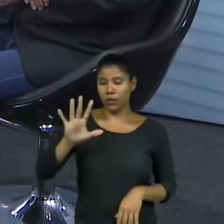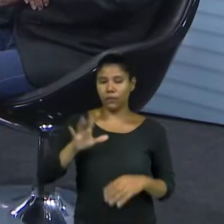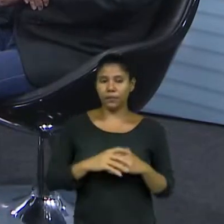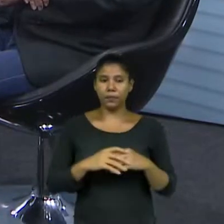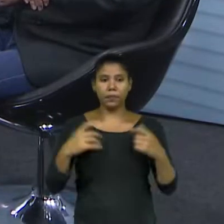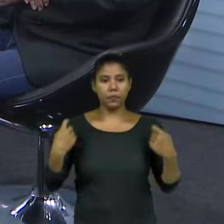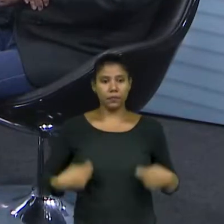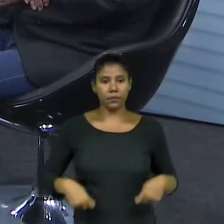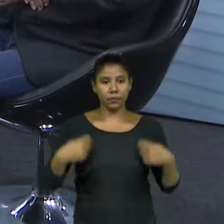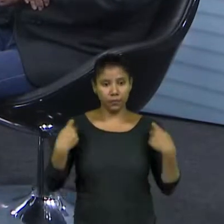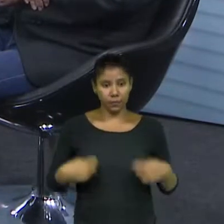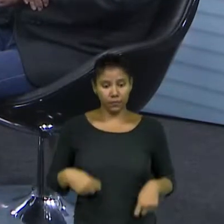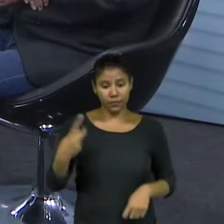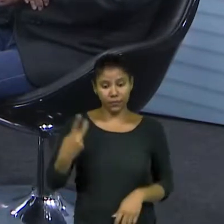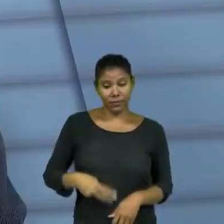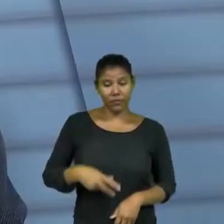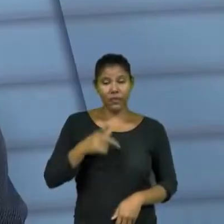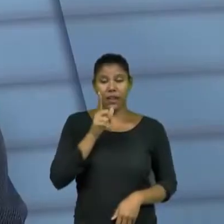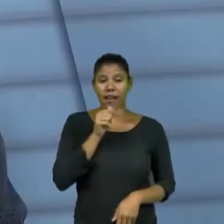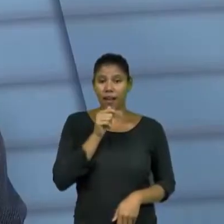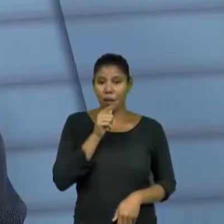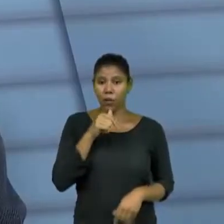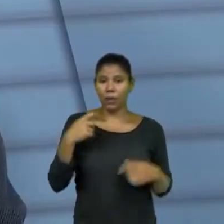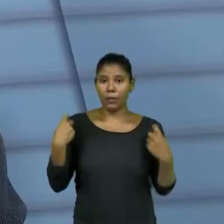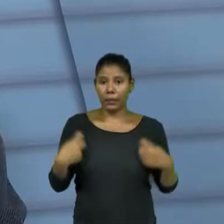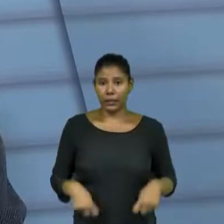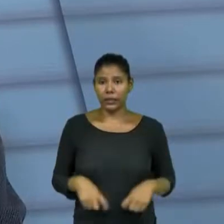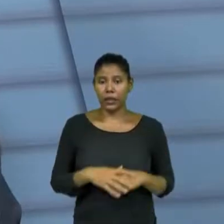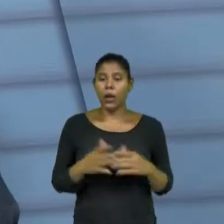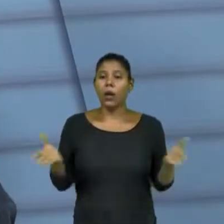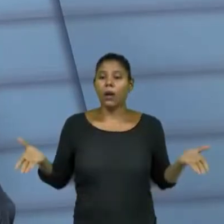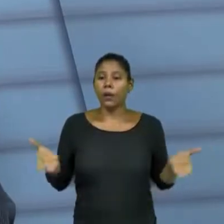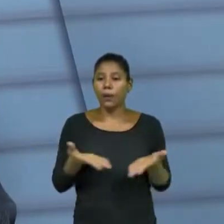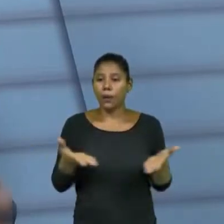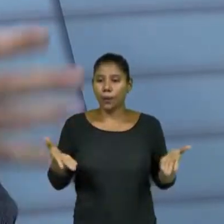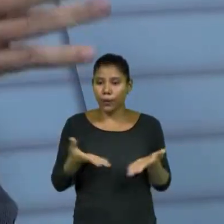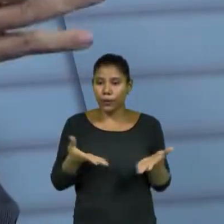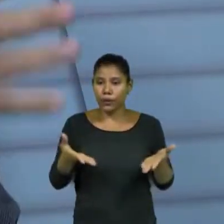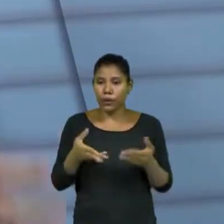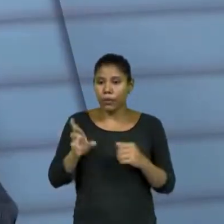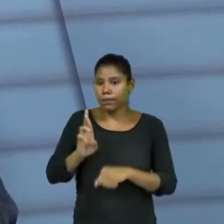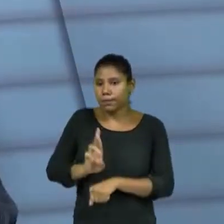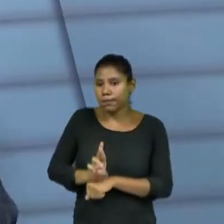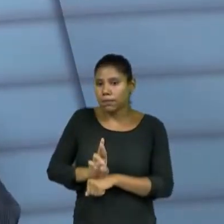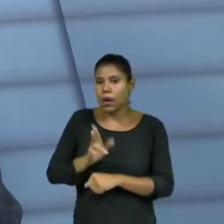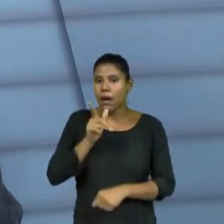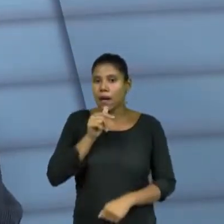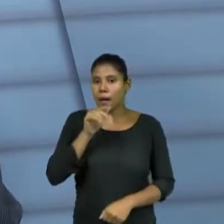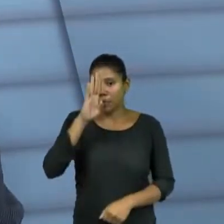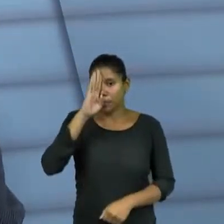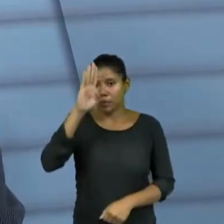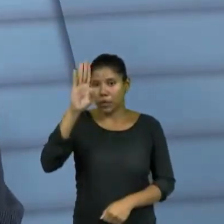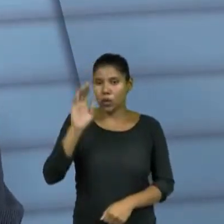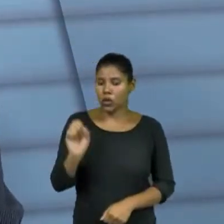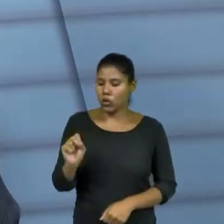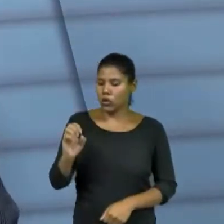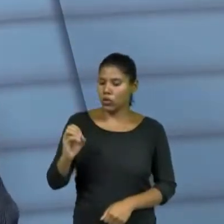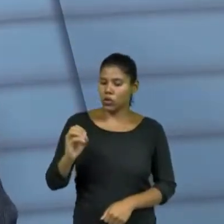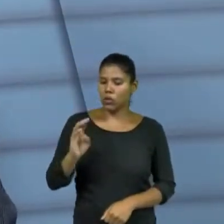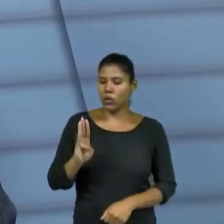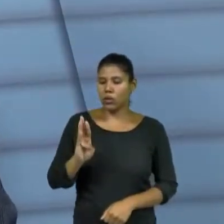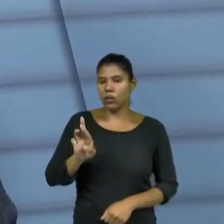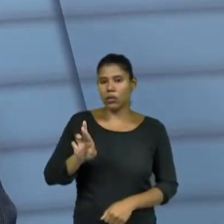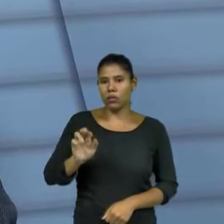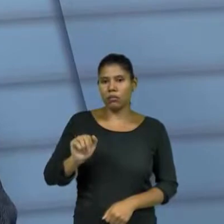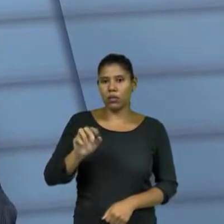do Nordeste é água. Nossa. Né? Hoje, as nossas reservas de água, principalmente ali de Sobradinho, a gente tem água